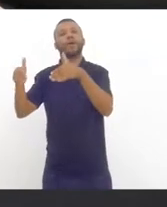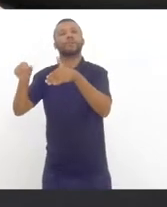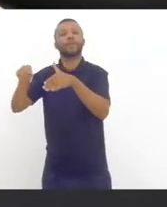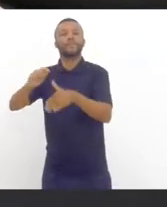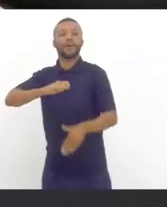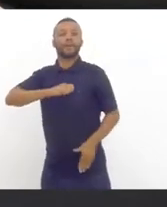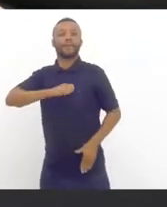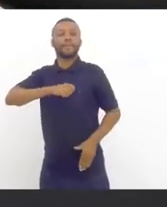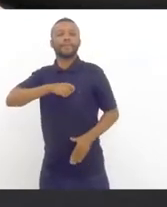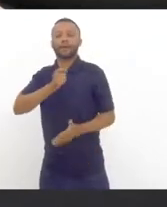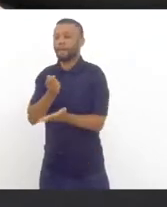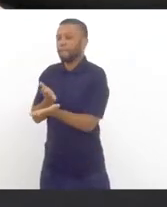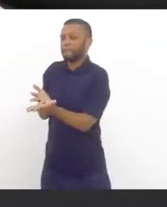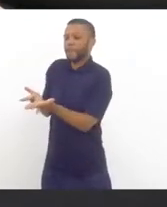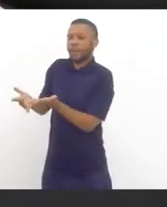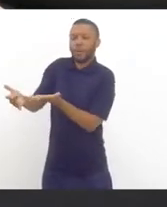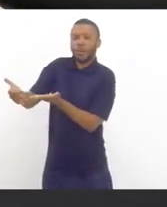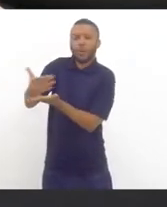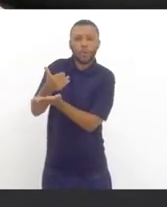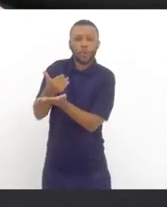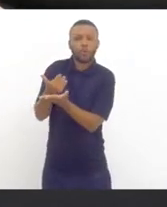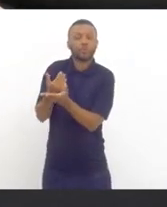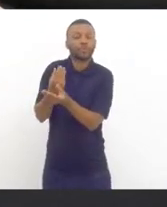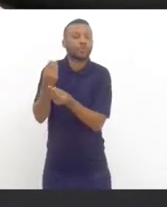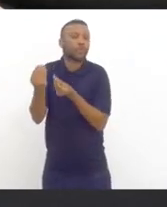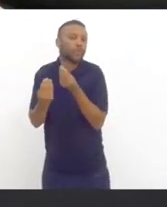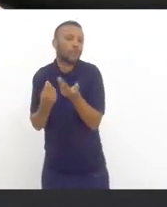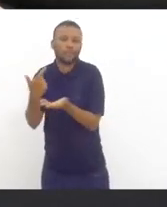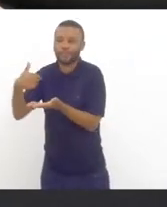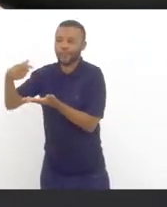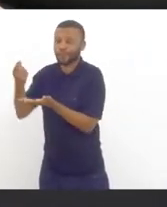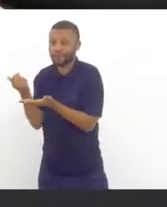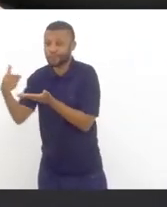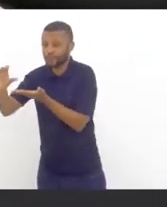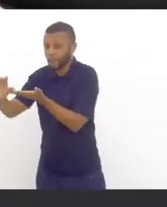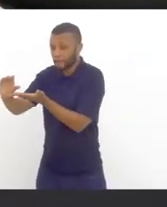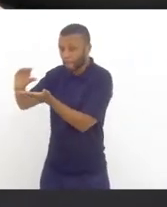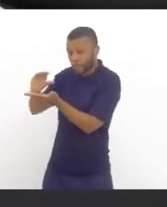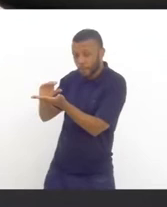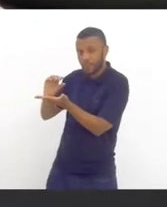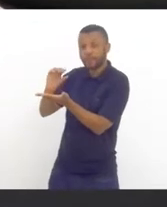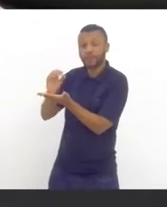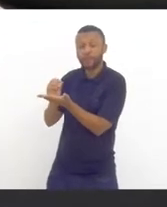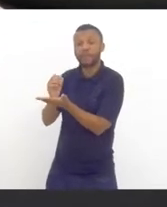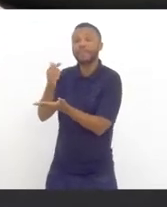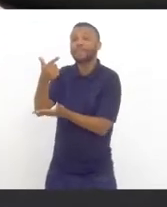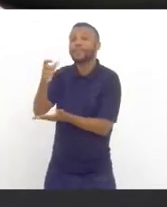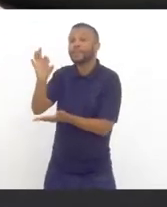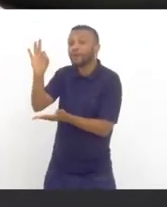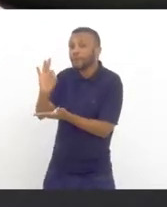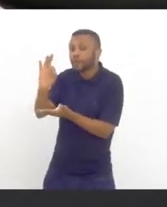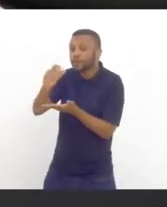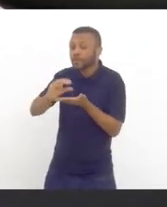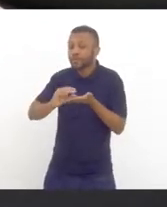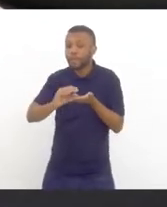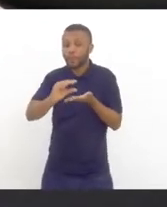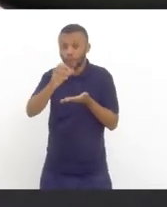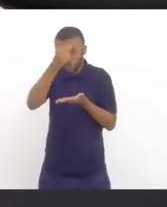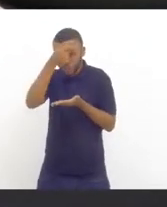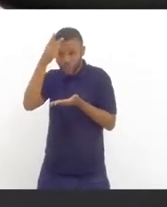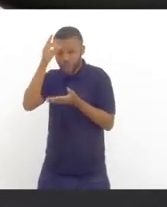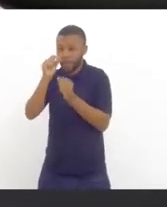relação à distribuição da quota parte de 25% dos